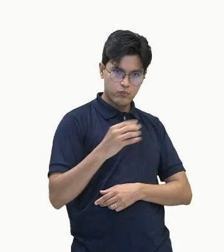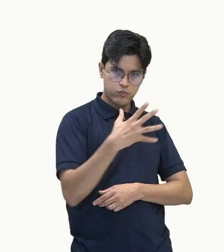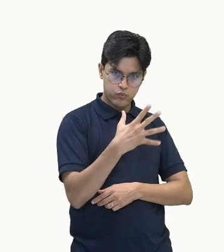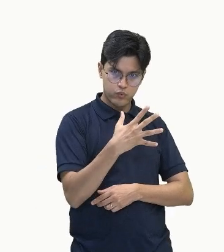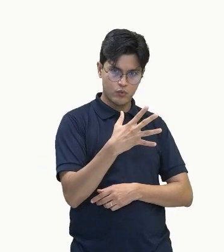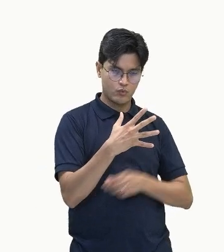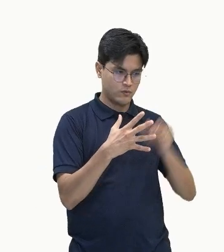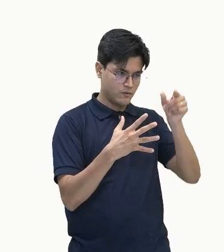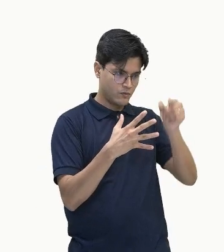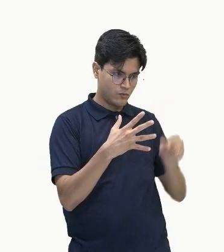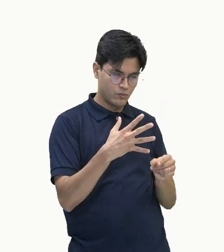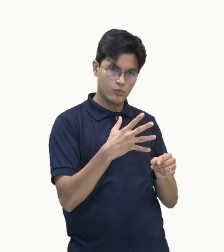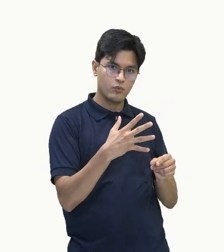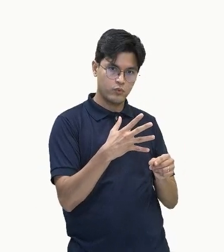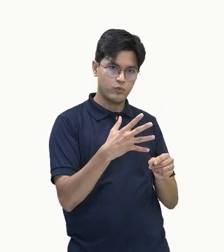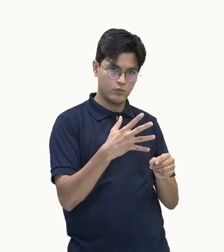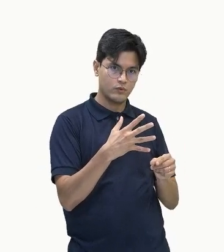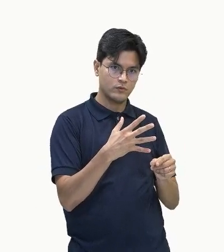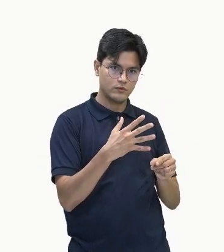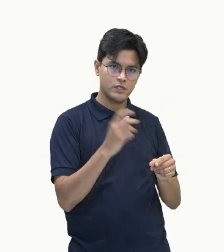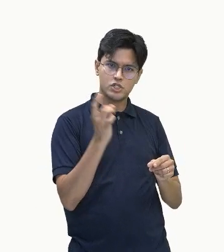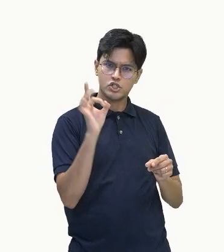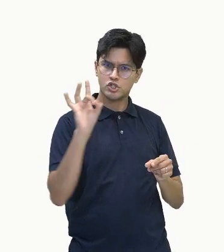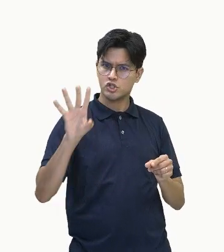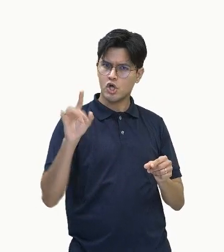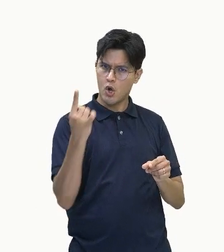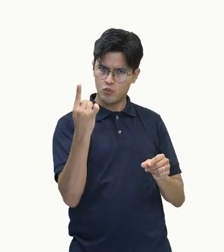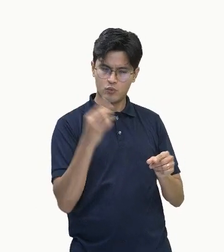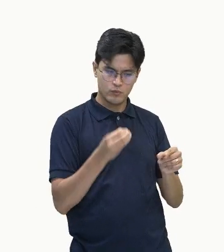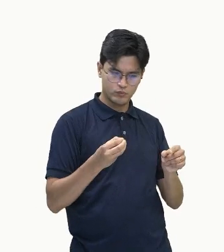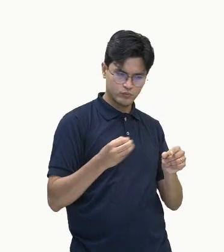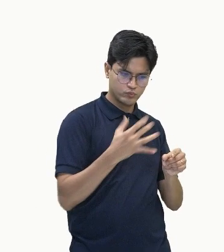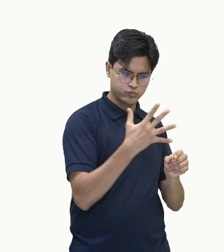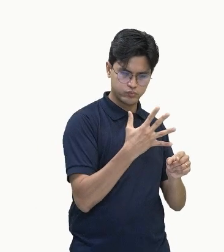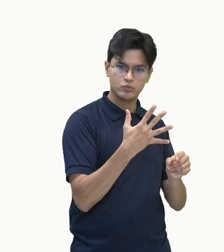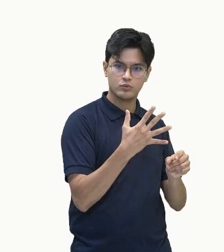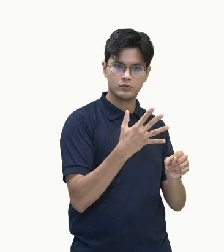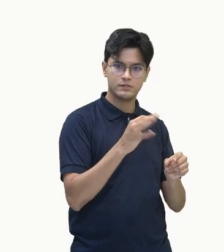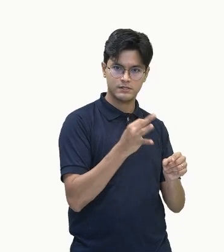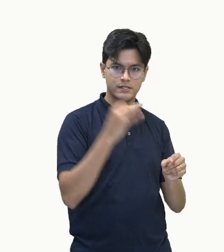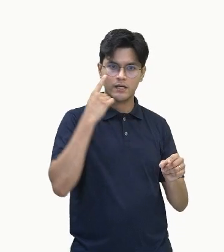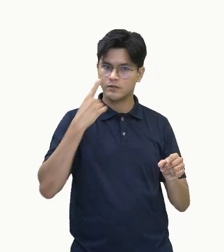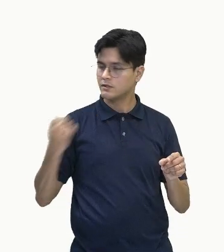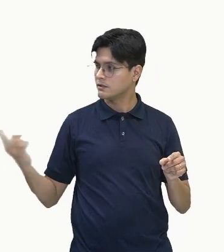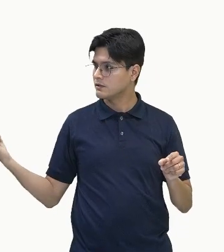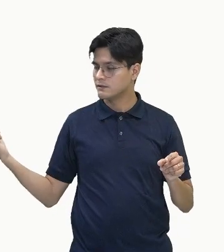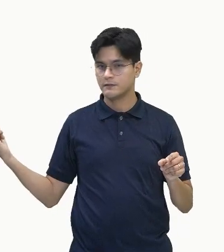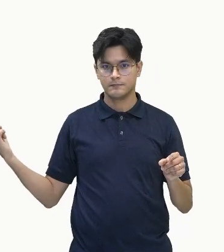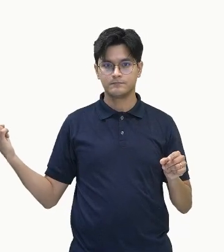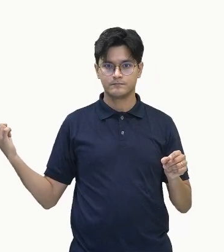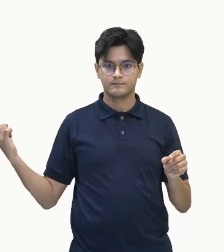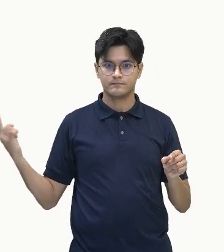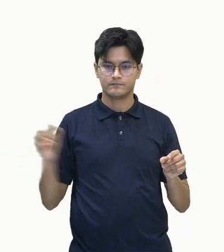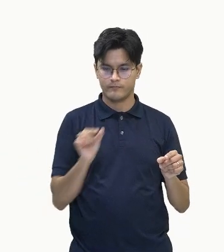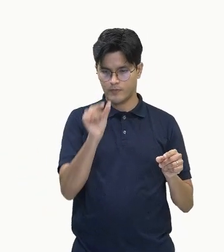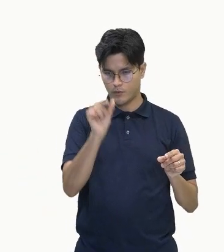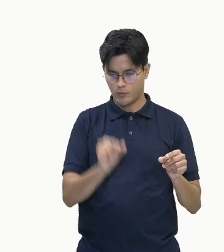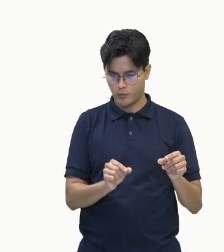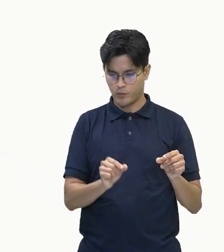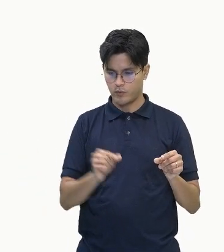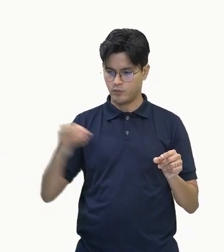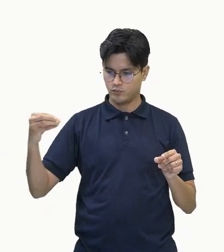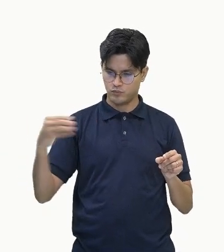primeiro anteparo, onde a luz passa, só tem uma fenda, né, só tem uma fenda. Então, quando a luz passa por essa